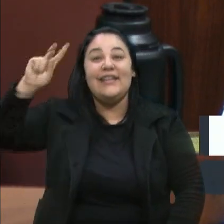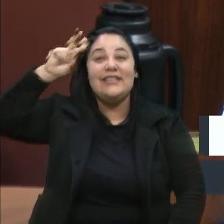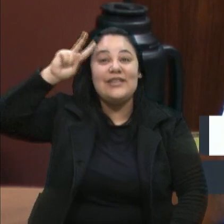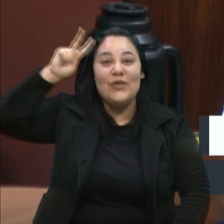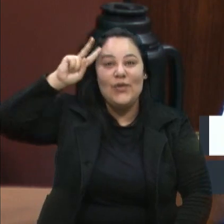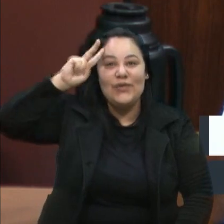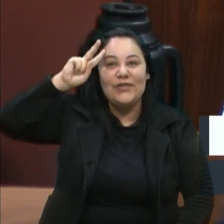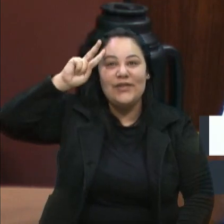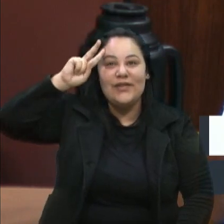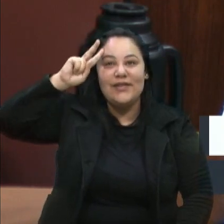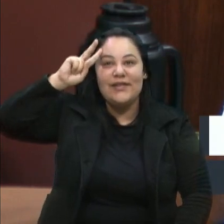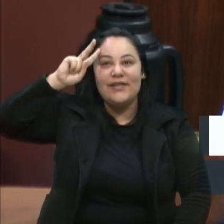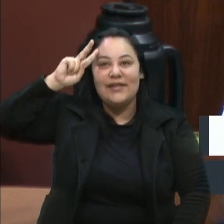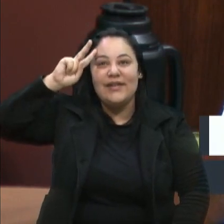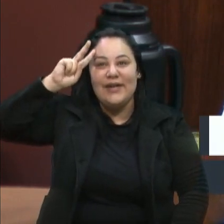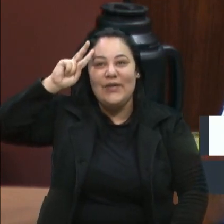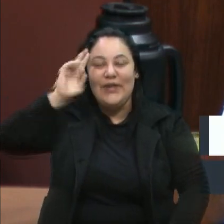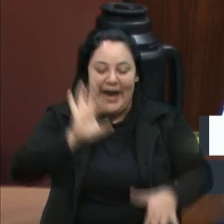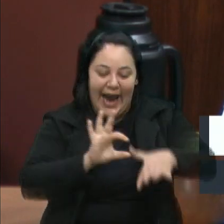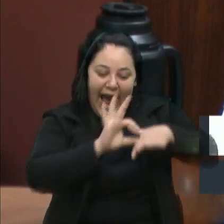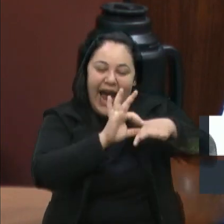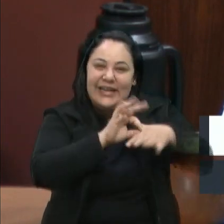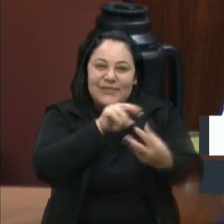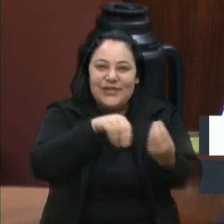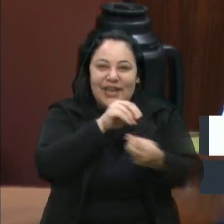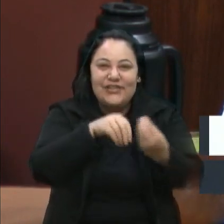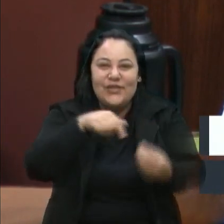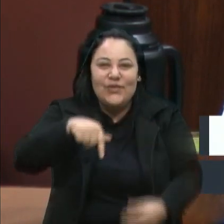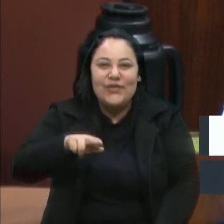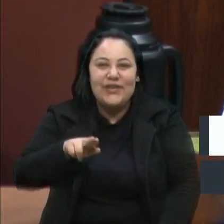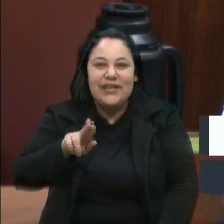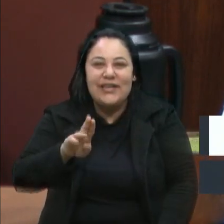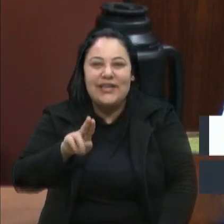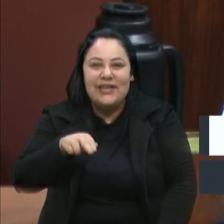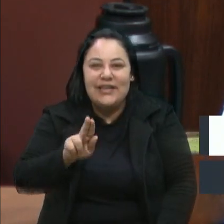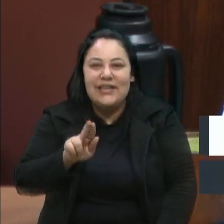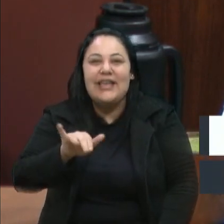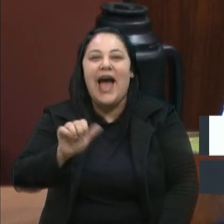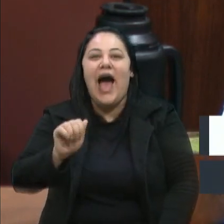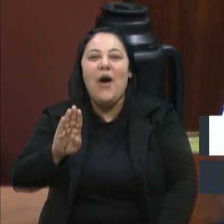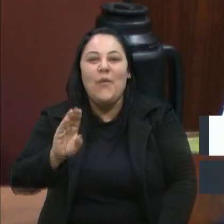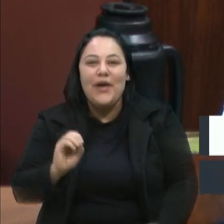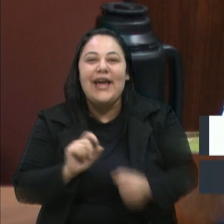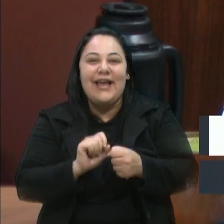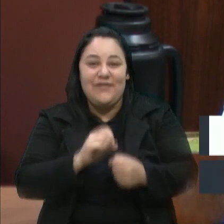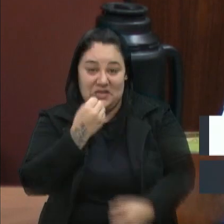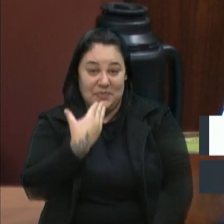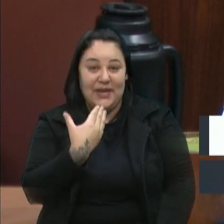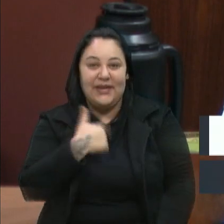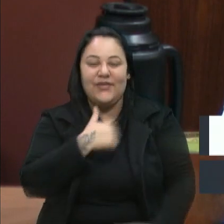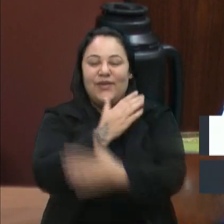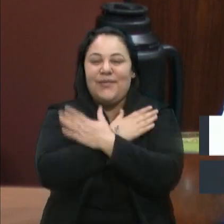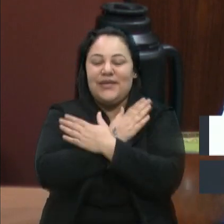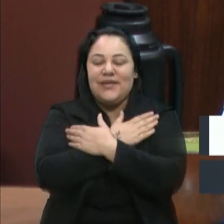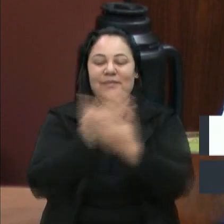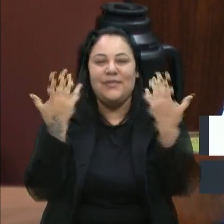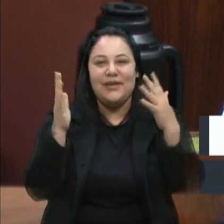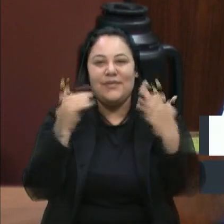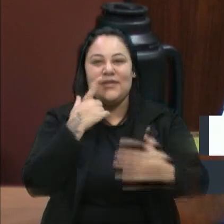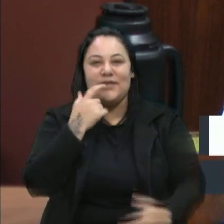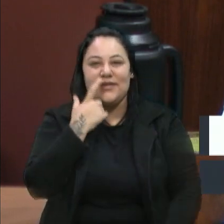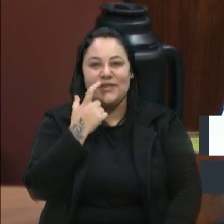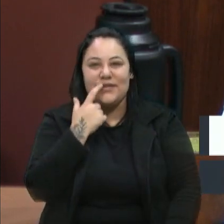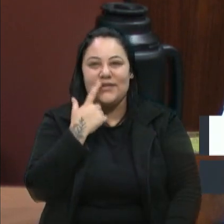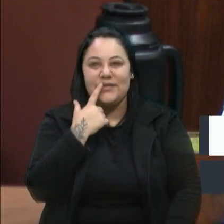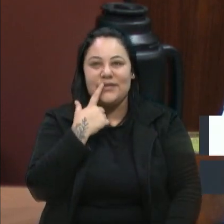um guisado com quiabo que a Ângela faz muito bem. Gosto muito dela e vou abraçá-la em razão disso. Parabéns, vereadora Rose, pela lembrança.